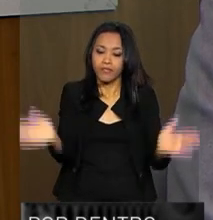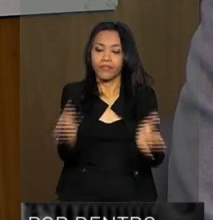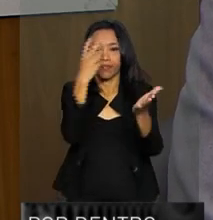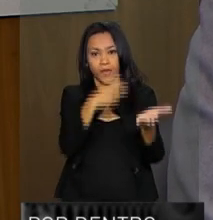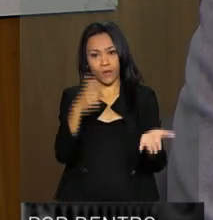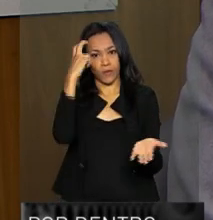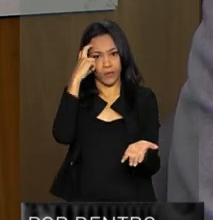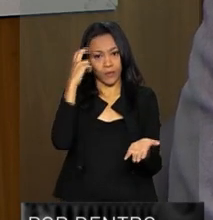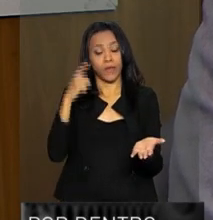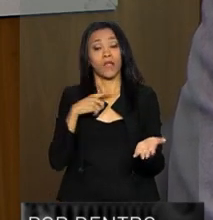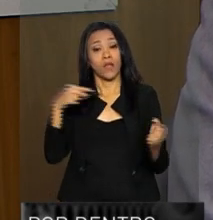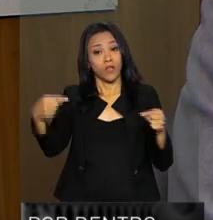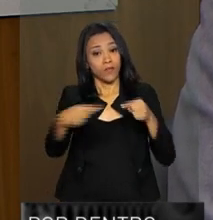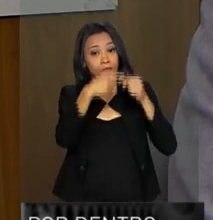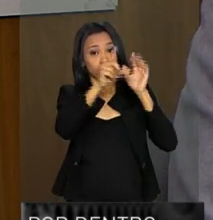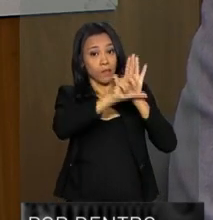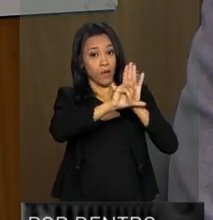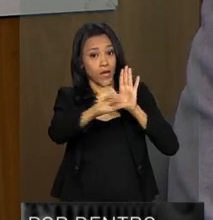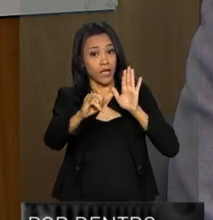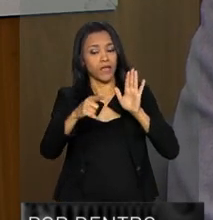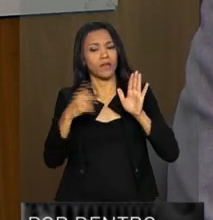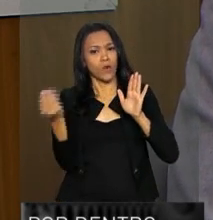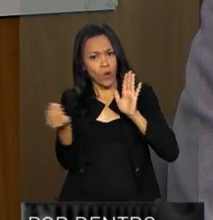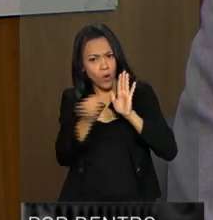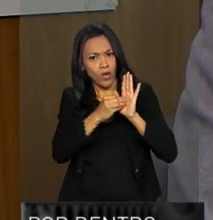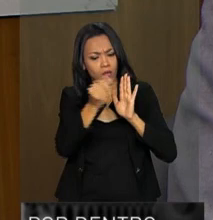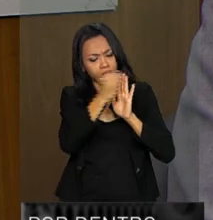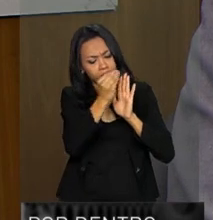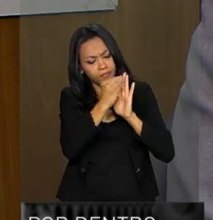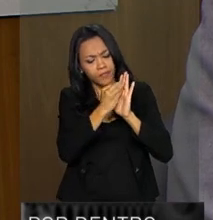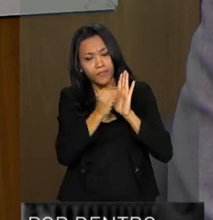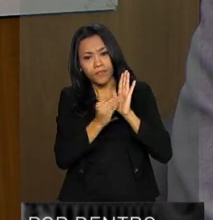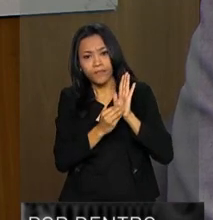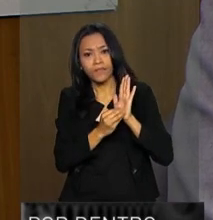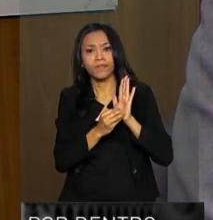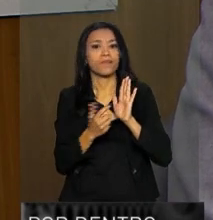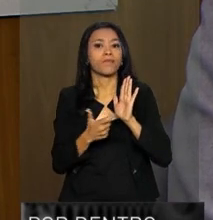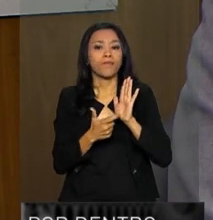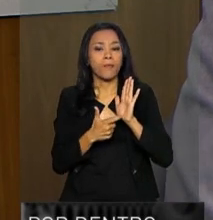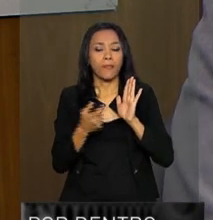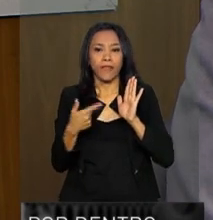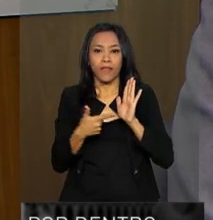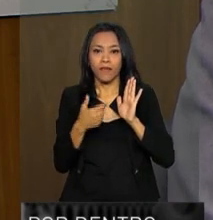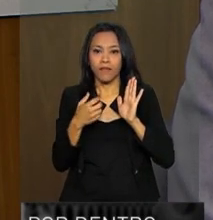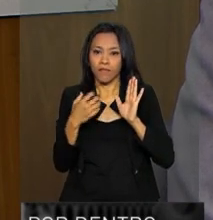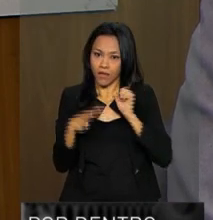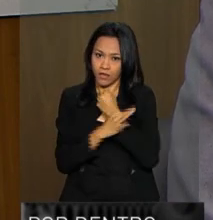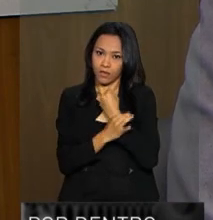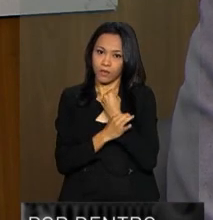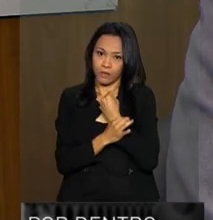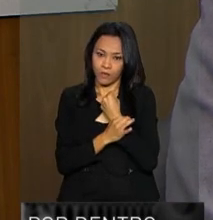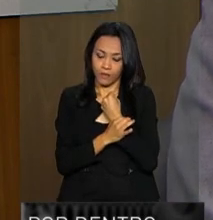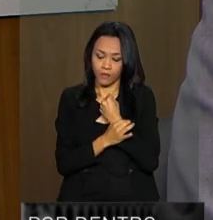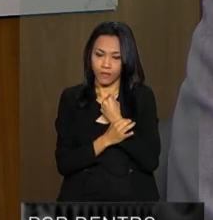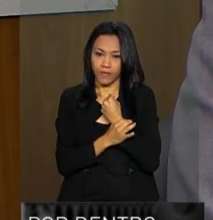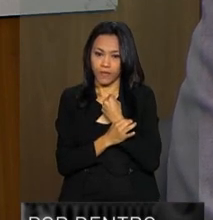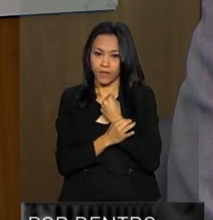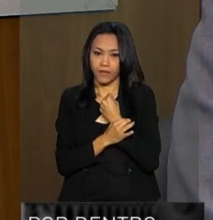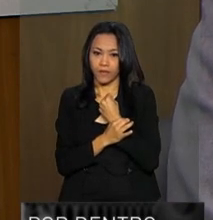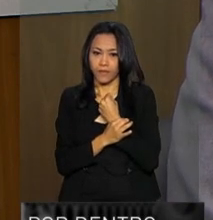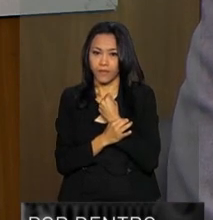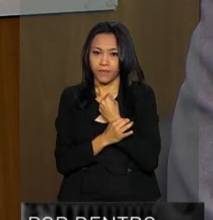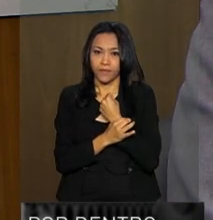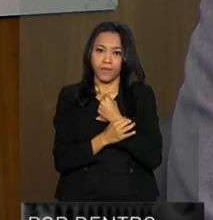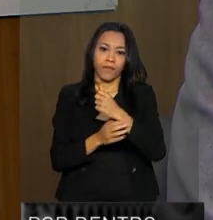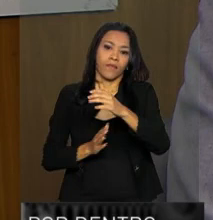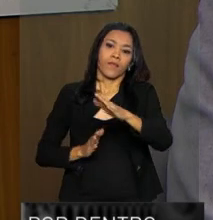da lei ronê uma série de medidas indutoras de acesso é também a